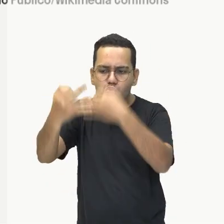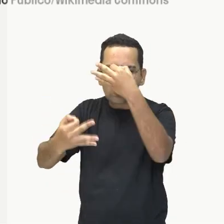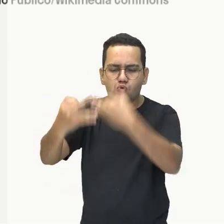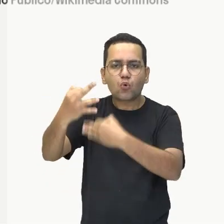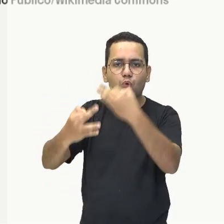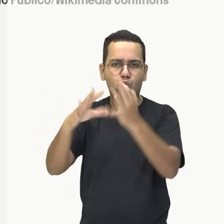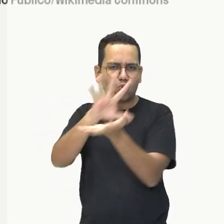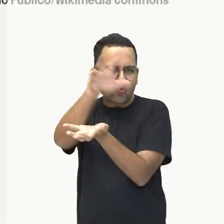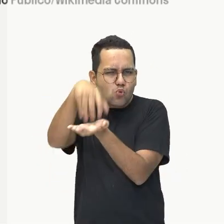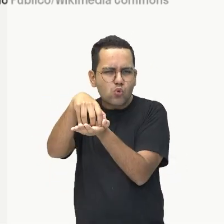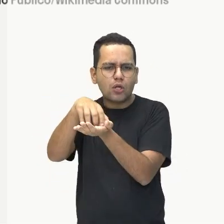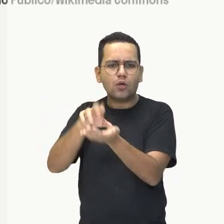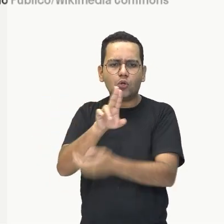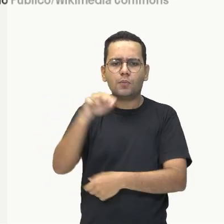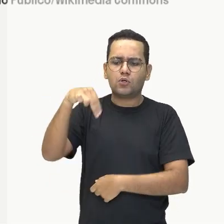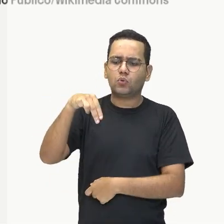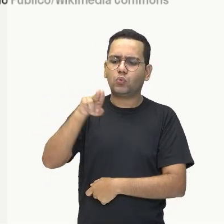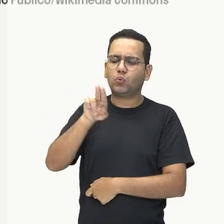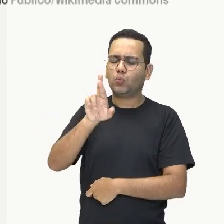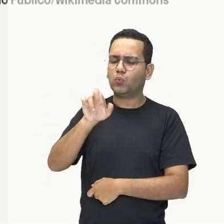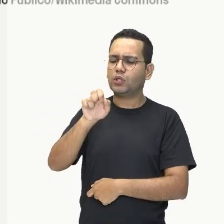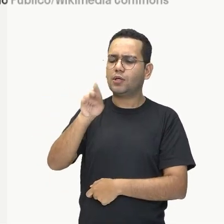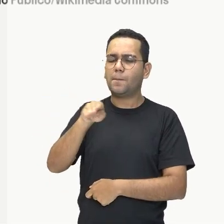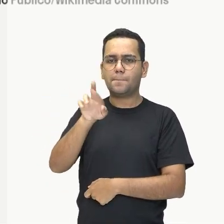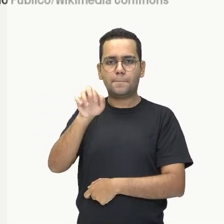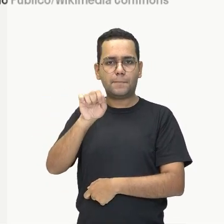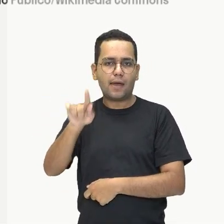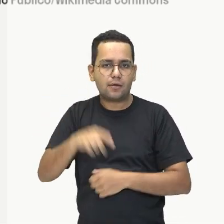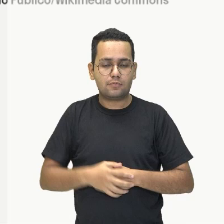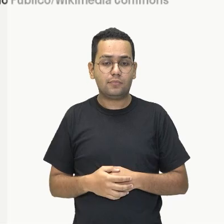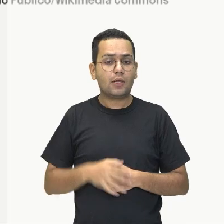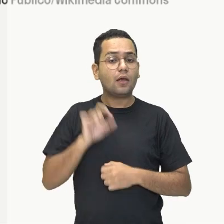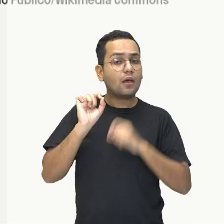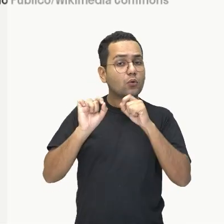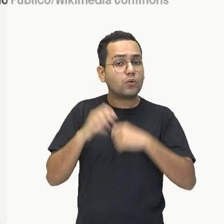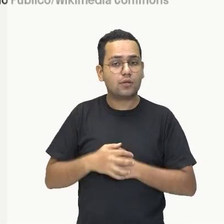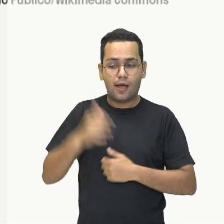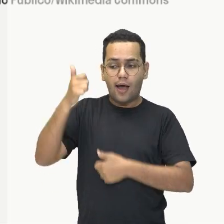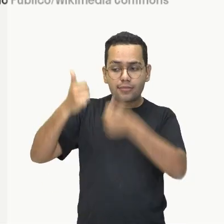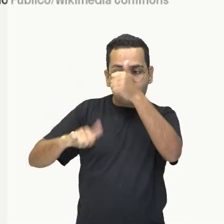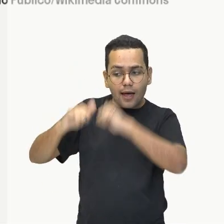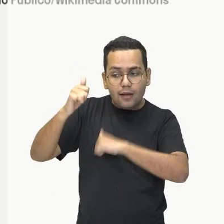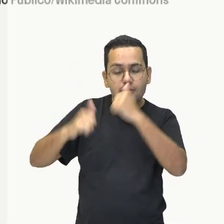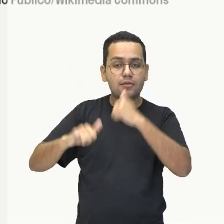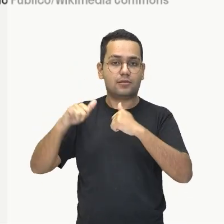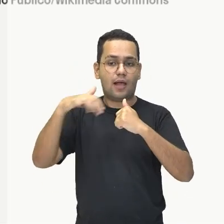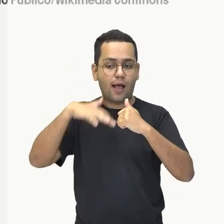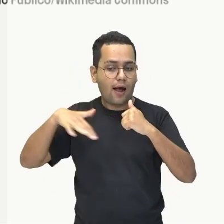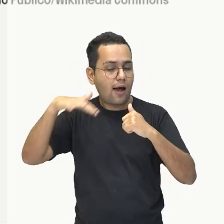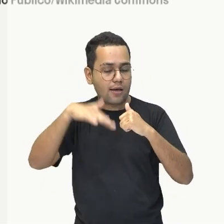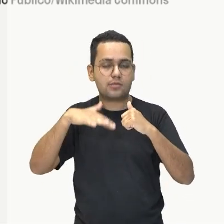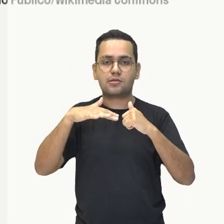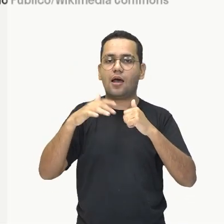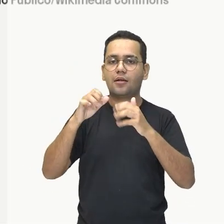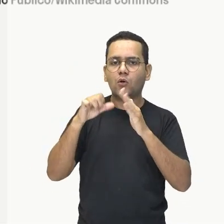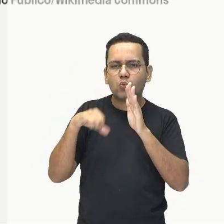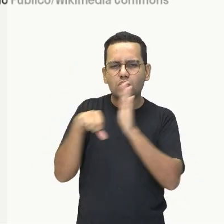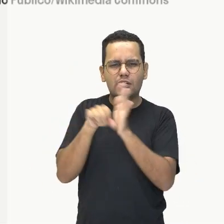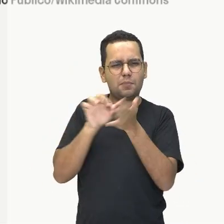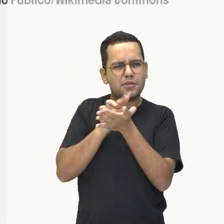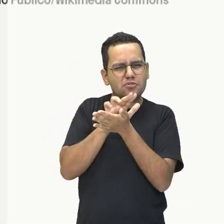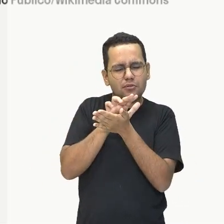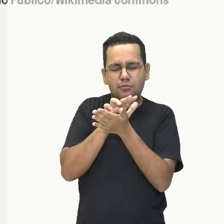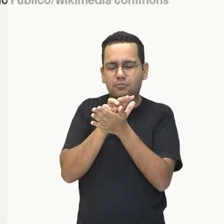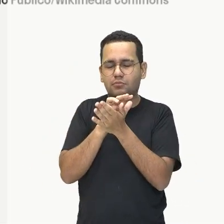finalidade desse tribunal, galera? Julgar os crimes que aconteceram no período do conflito. Gente,